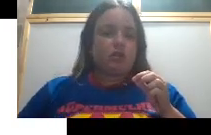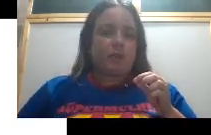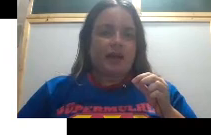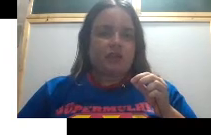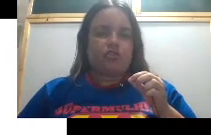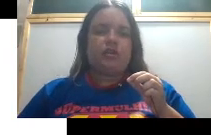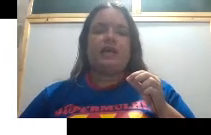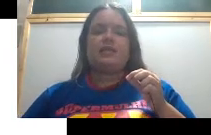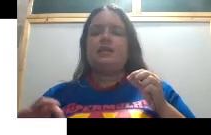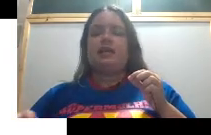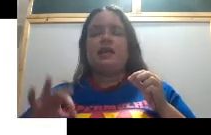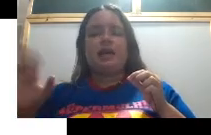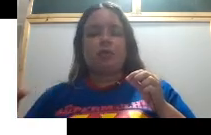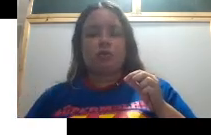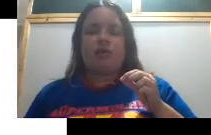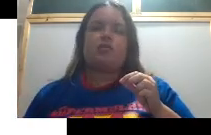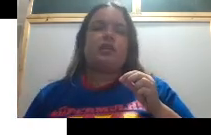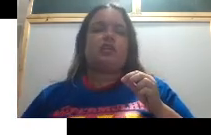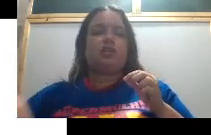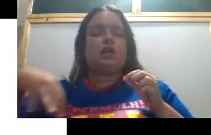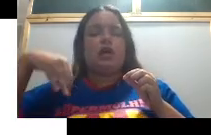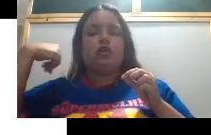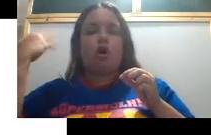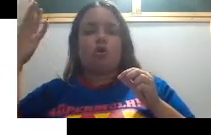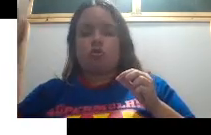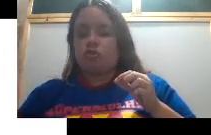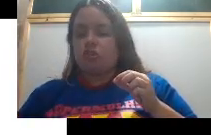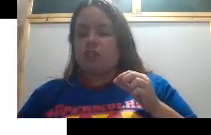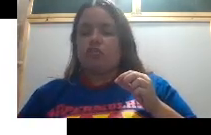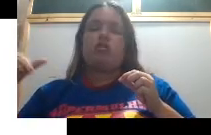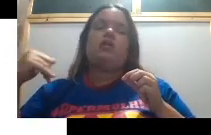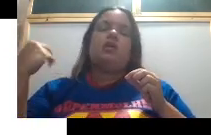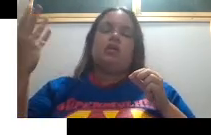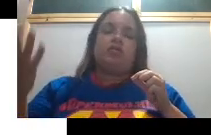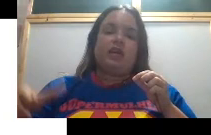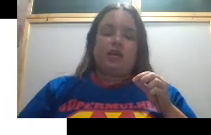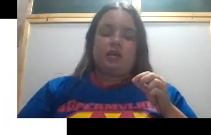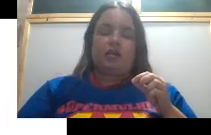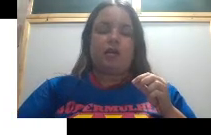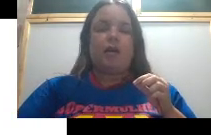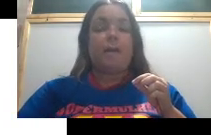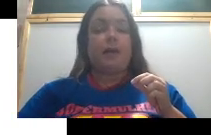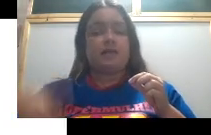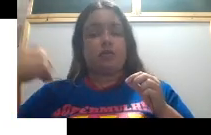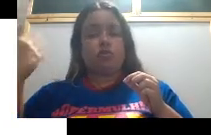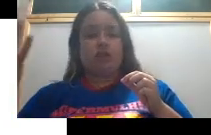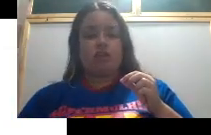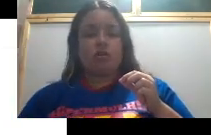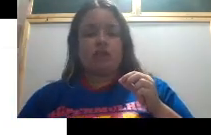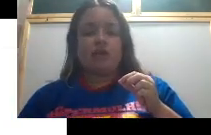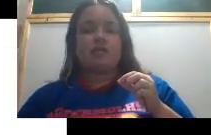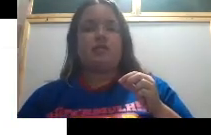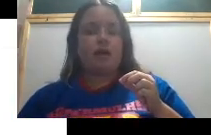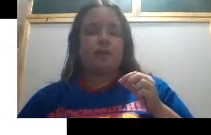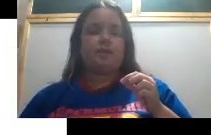presidente do nosso país essa letra de aí é muito fácil né que a gente todos os dias ver passando